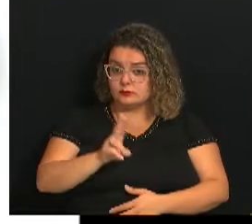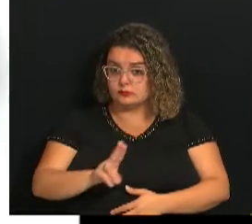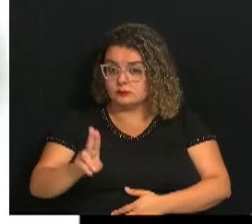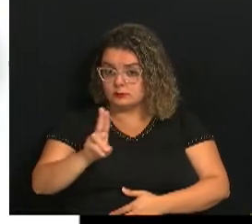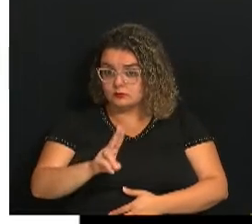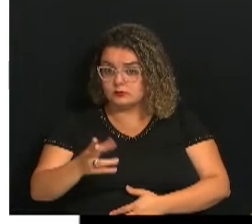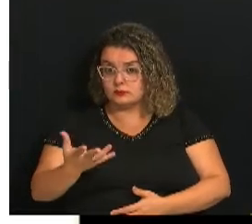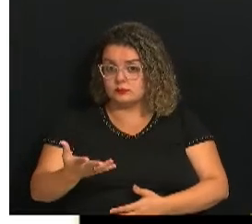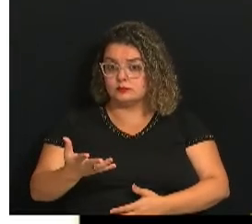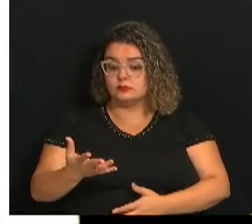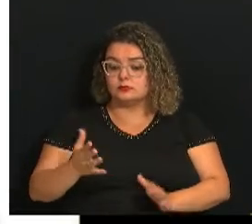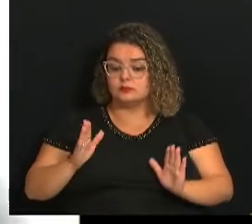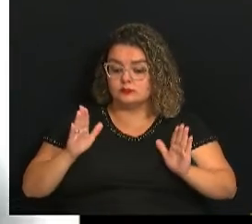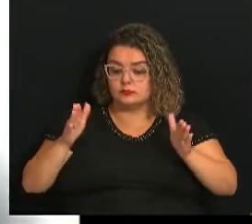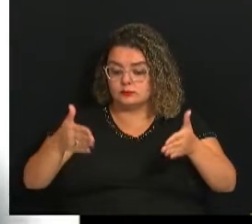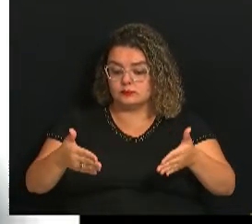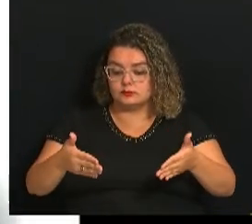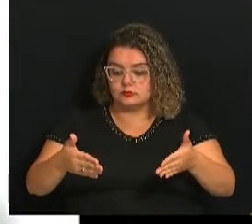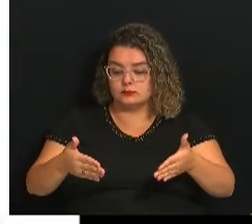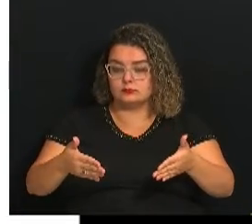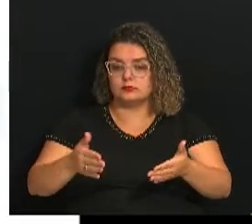se refere à